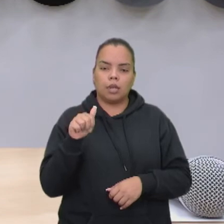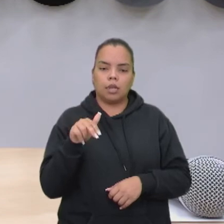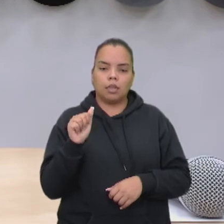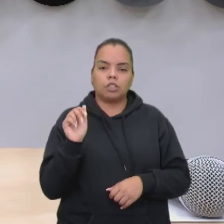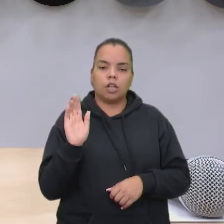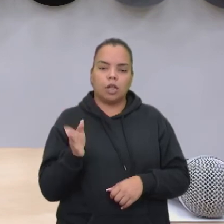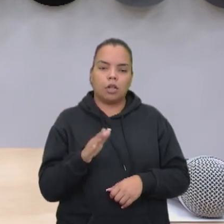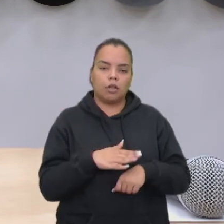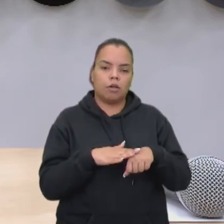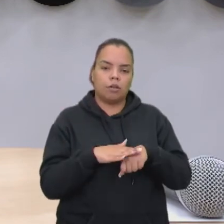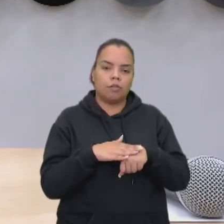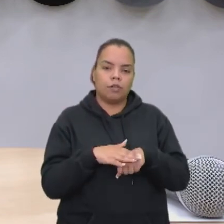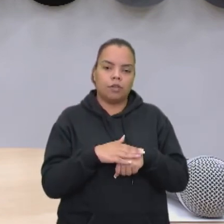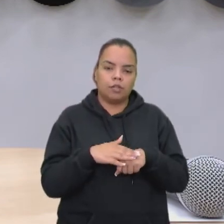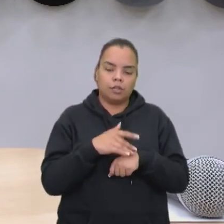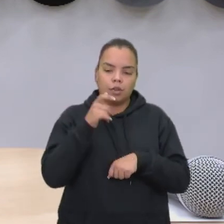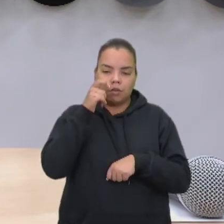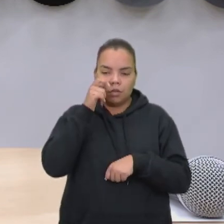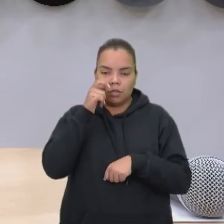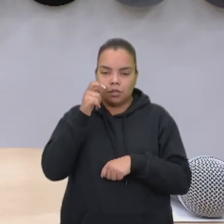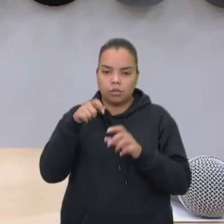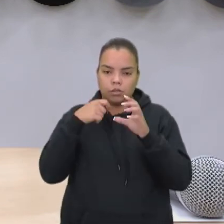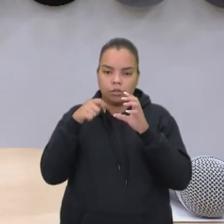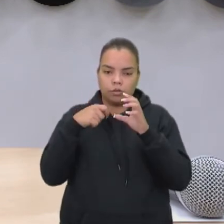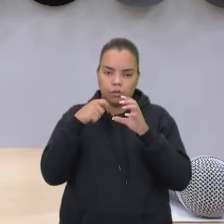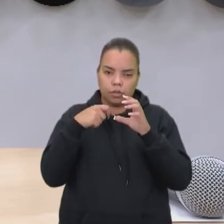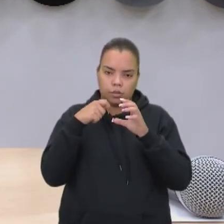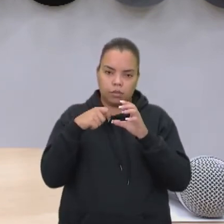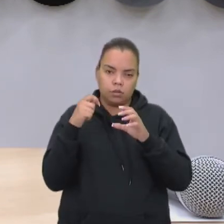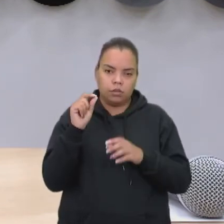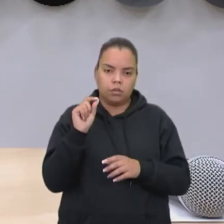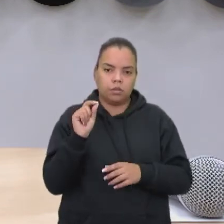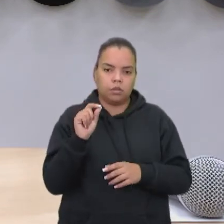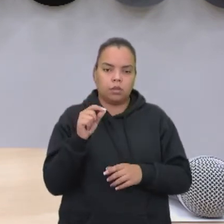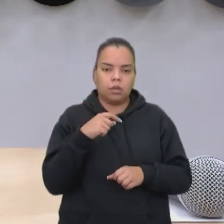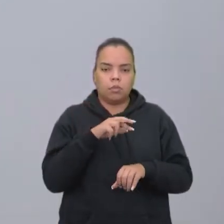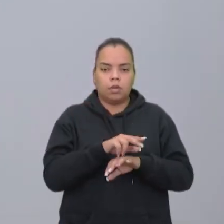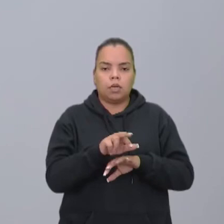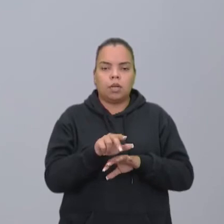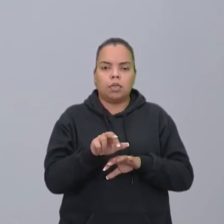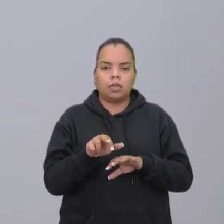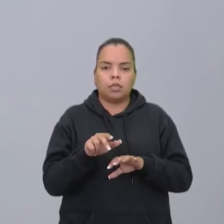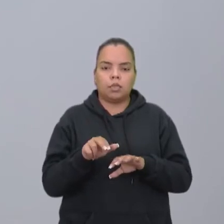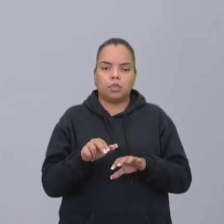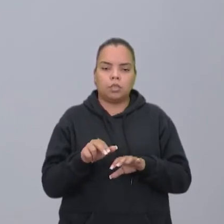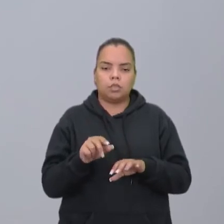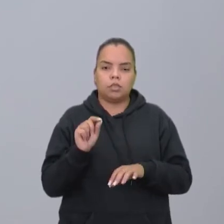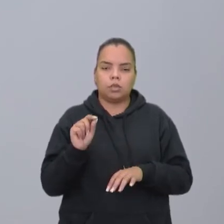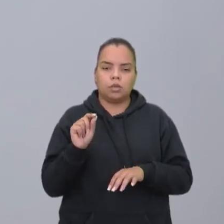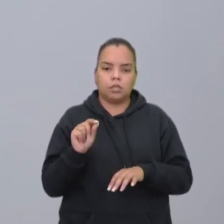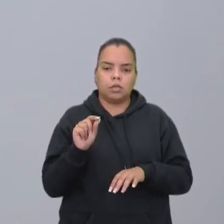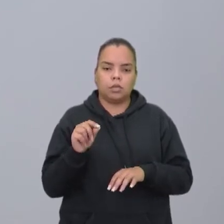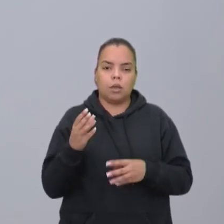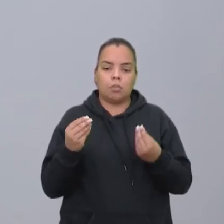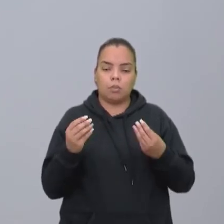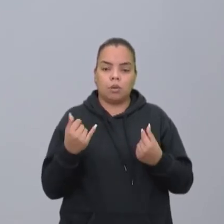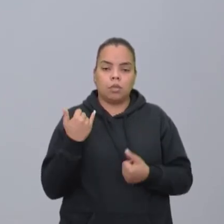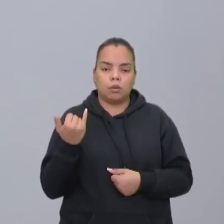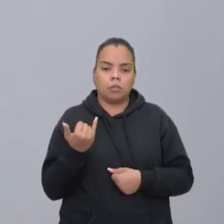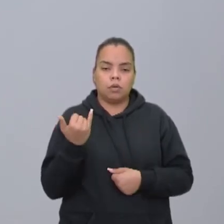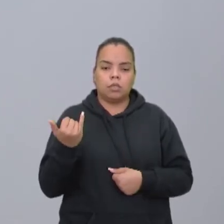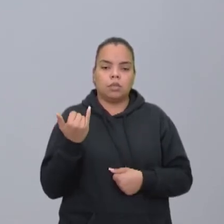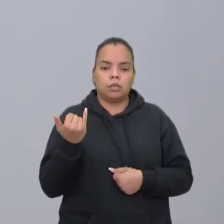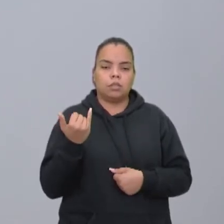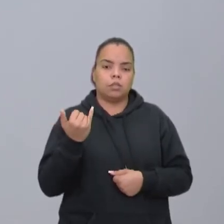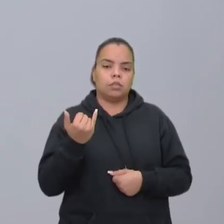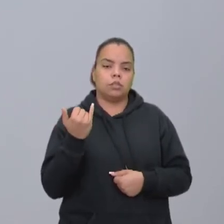comigo ao assistir ao vídeo, que tem uma característica importante no vlog, né? Fala aí. Muito importante. Você tem